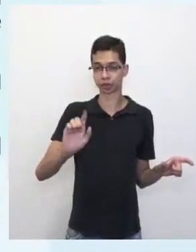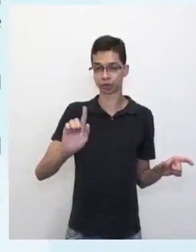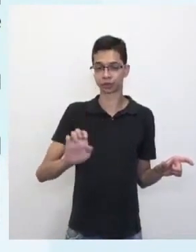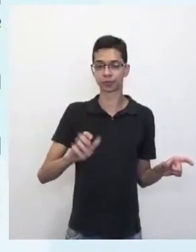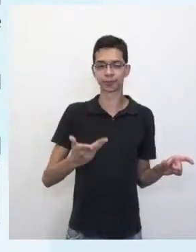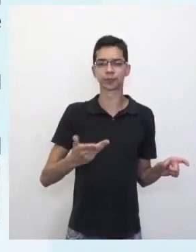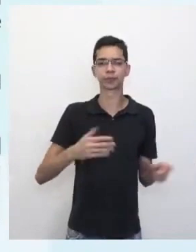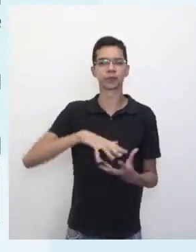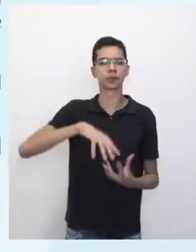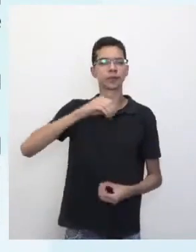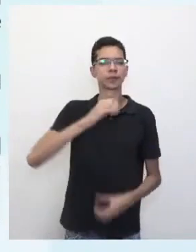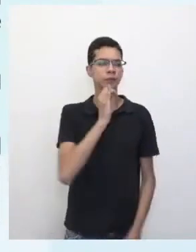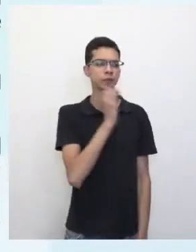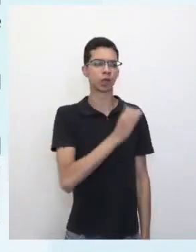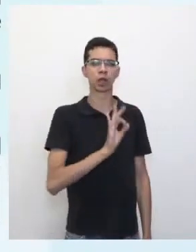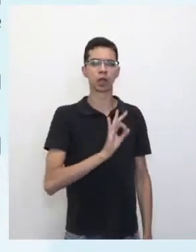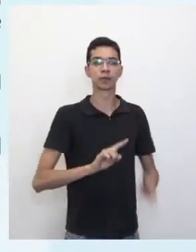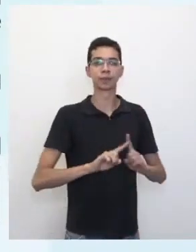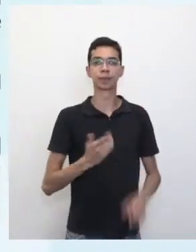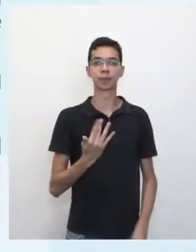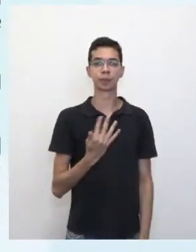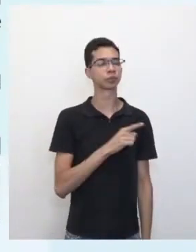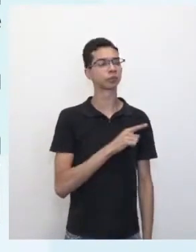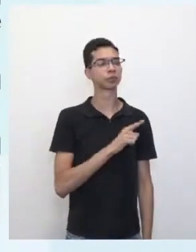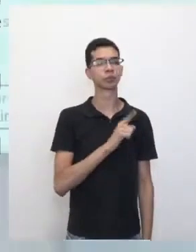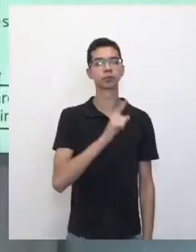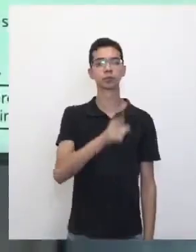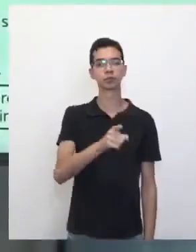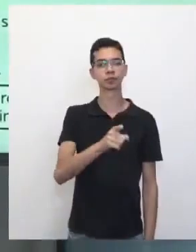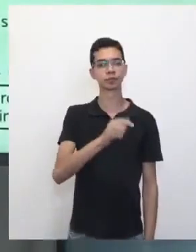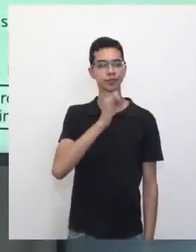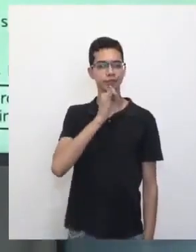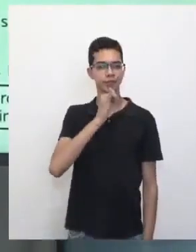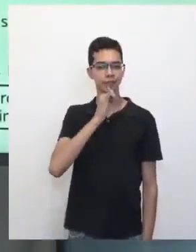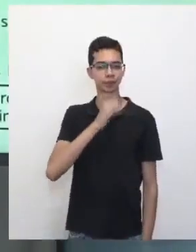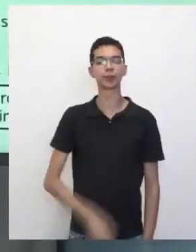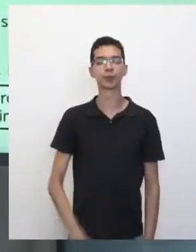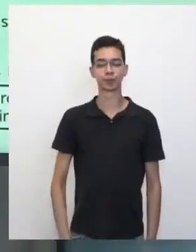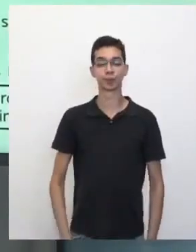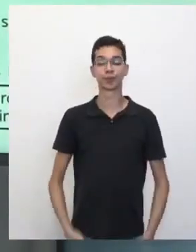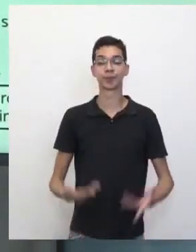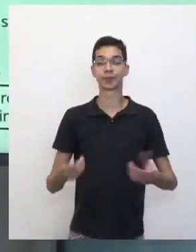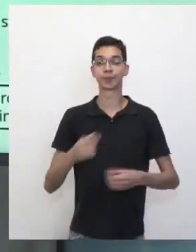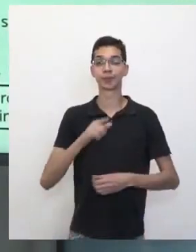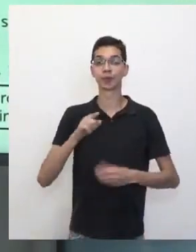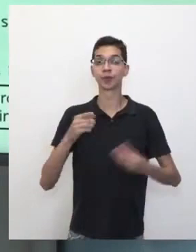mas apontou para a frente com a mão. Very nice. Então, aí um exemplo de como usar o